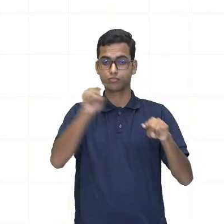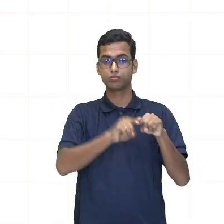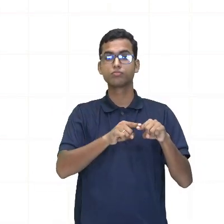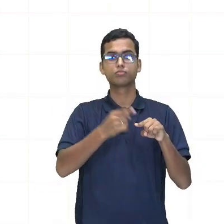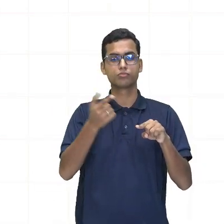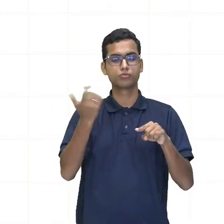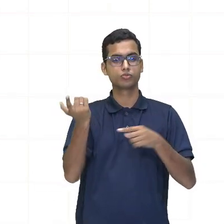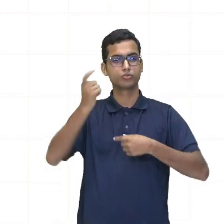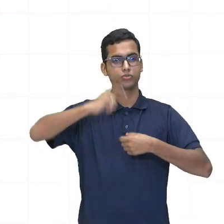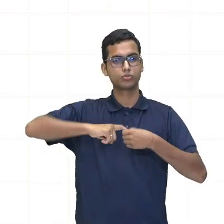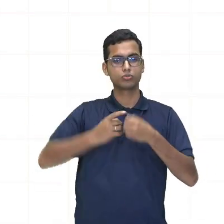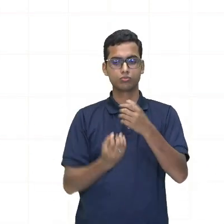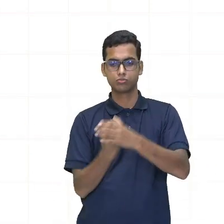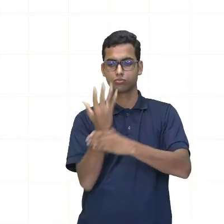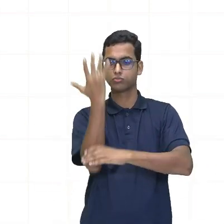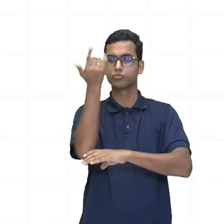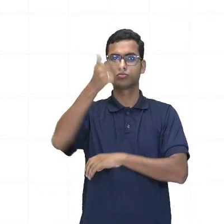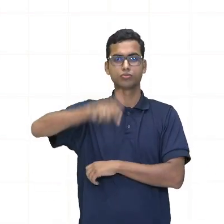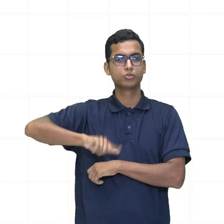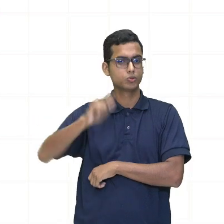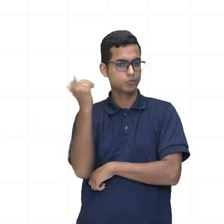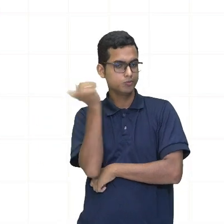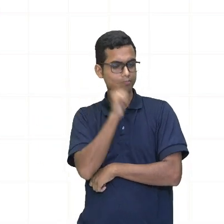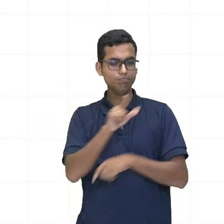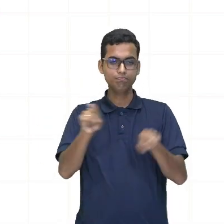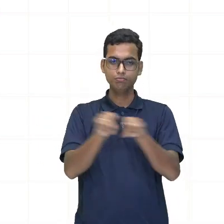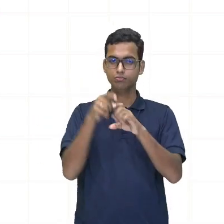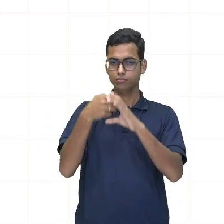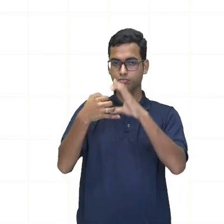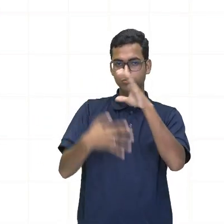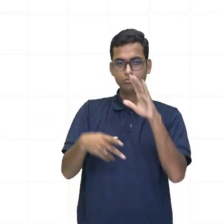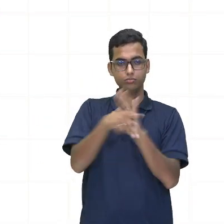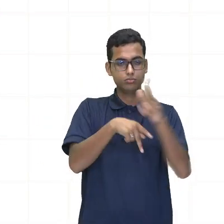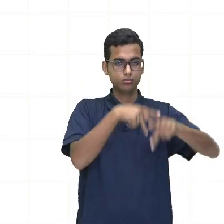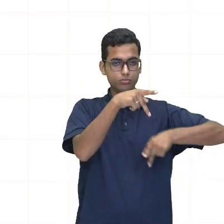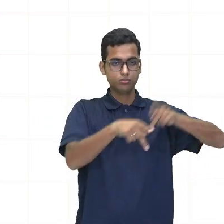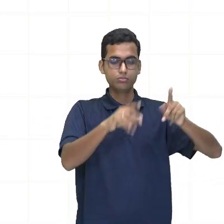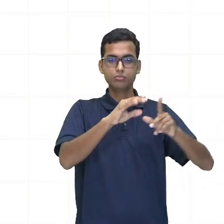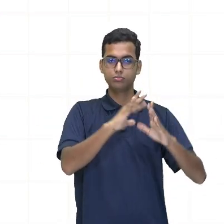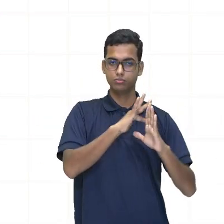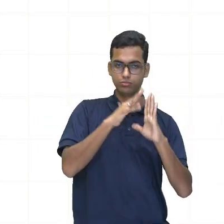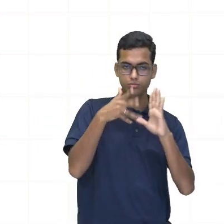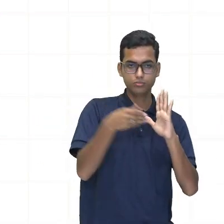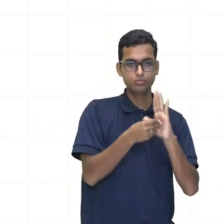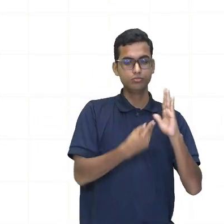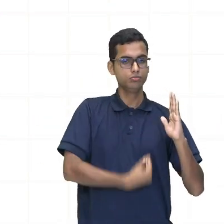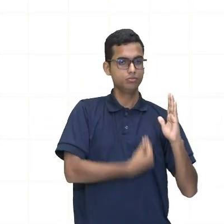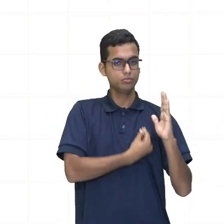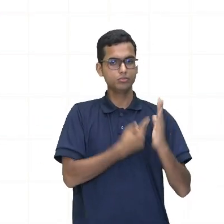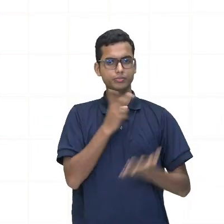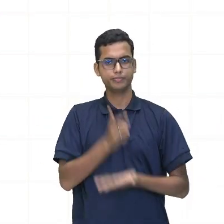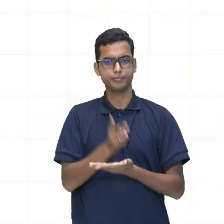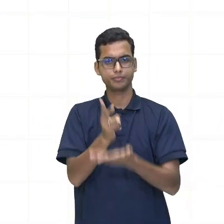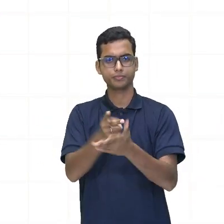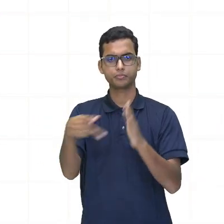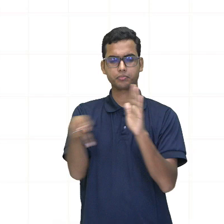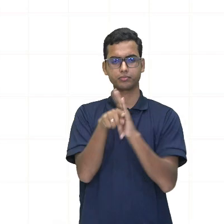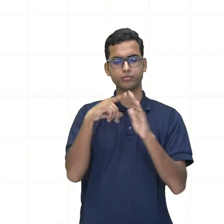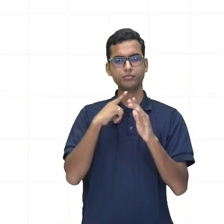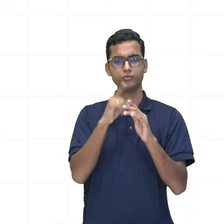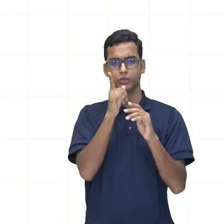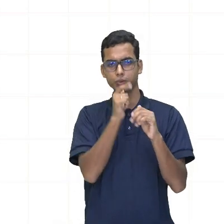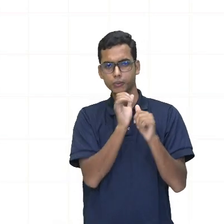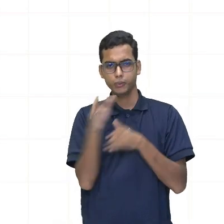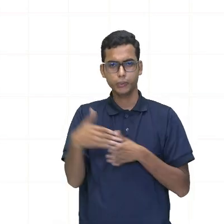características dos povos amazônidas é justamente a sua sobrevivência de acordo com o ciclo dos rios, que